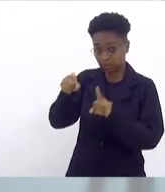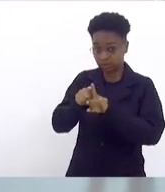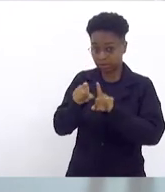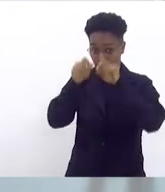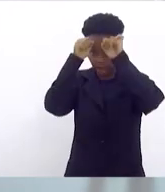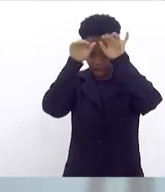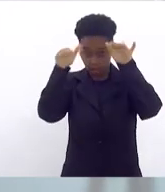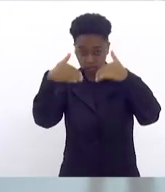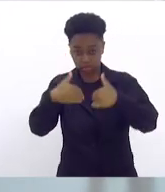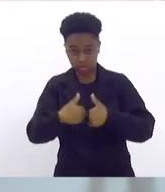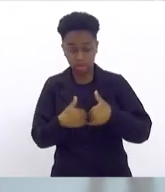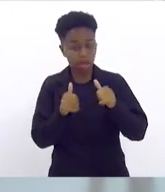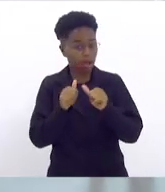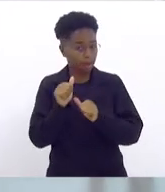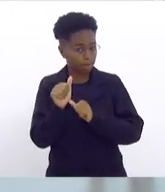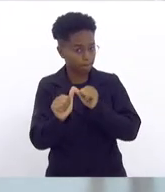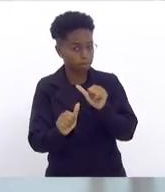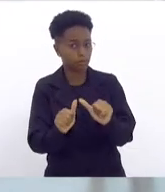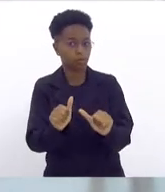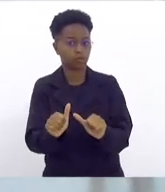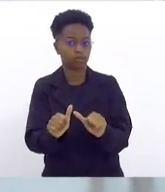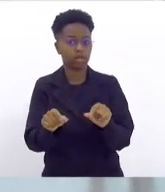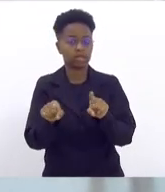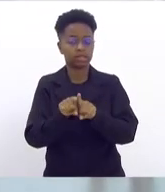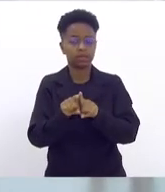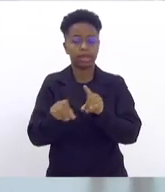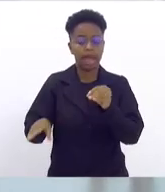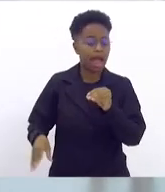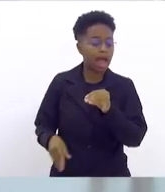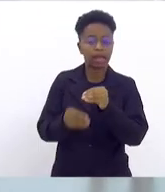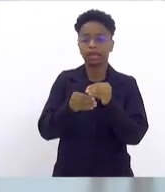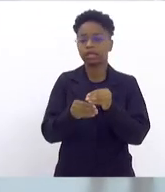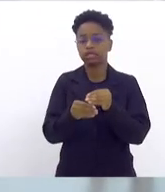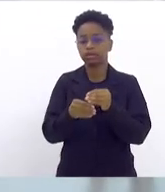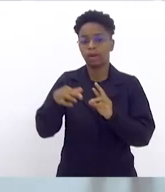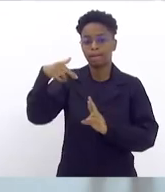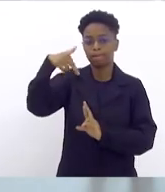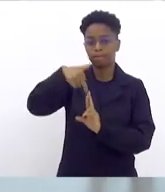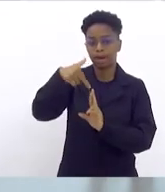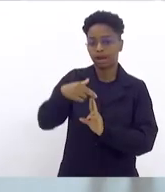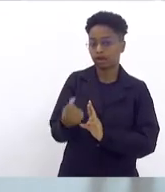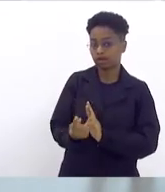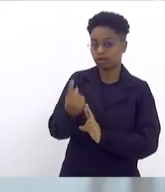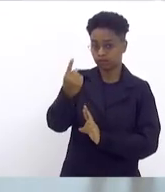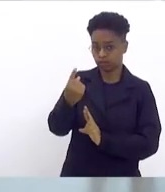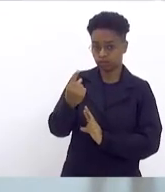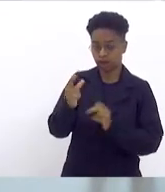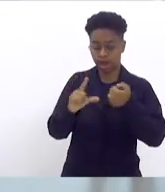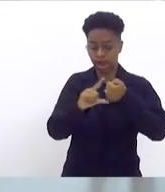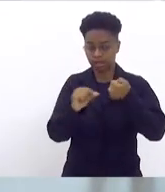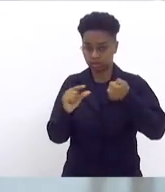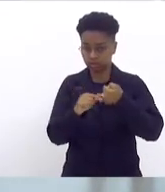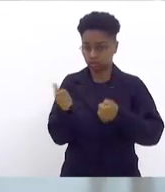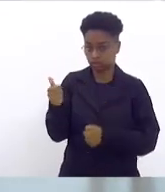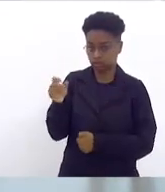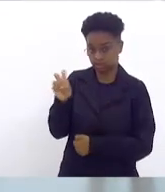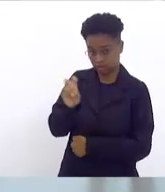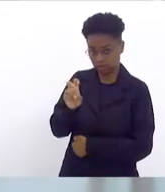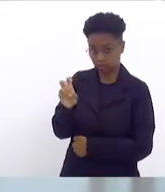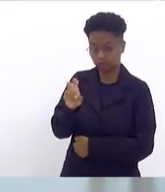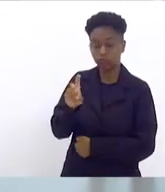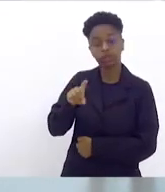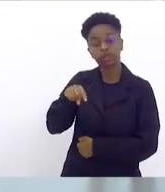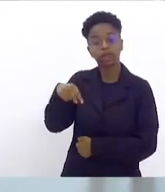Está mexendo e acrescentando um parágrafo único ao artigo 5º, e depois